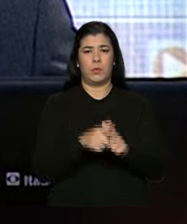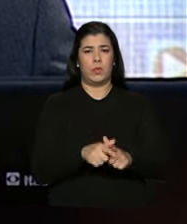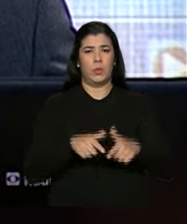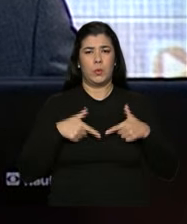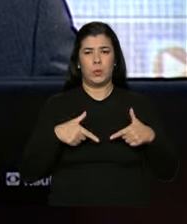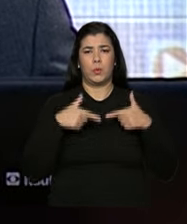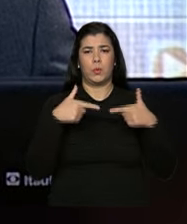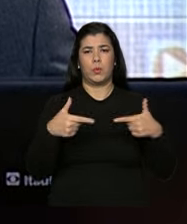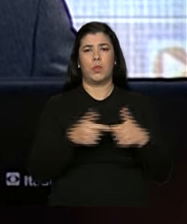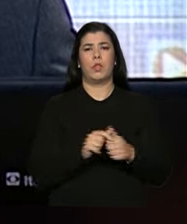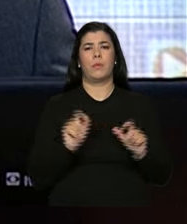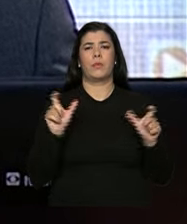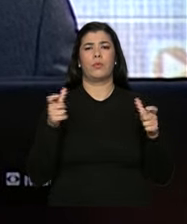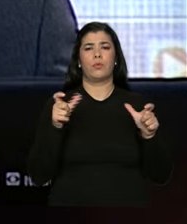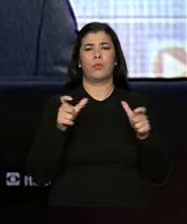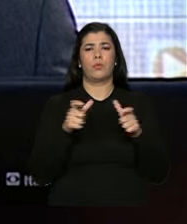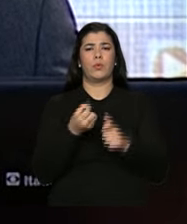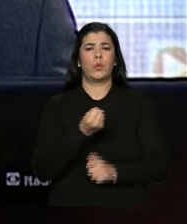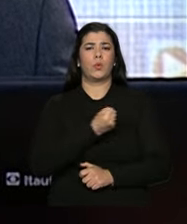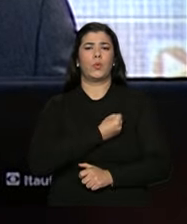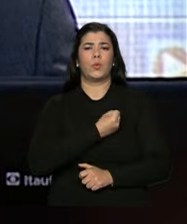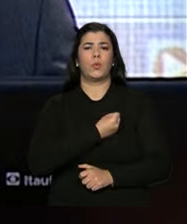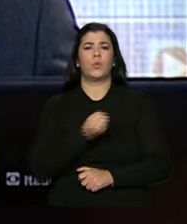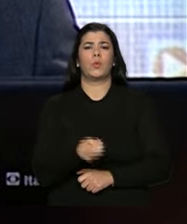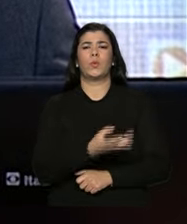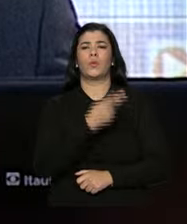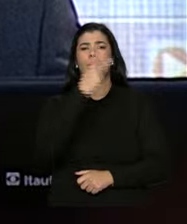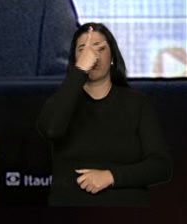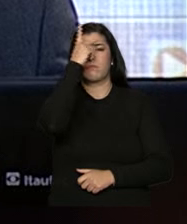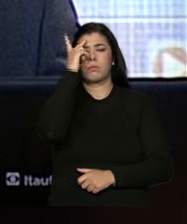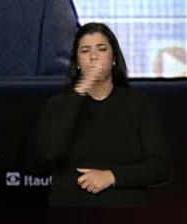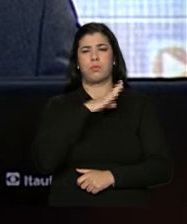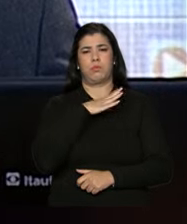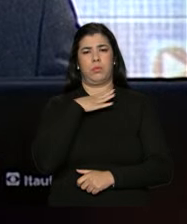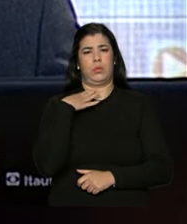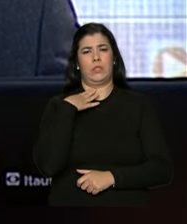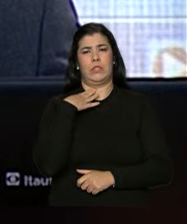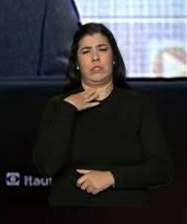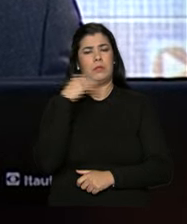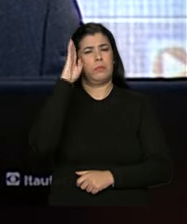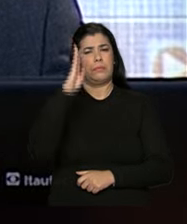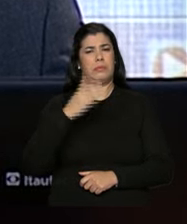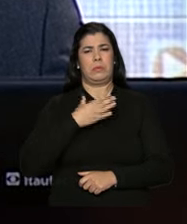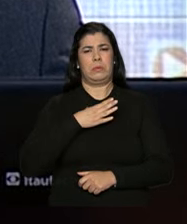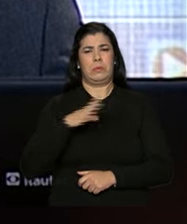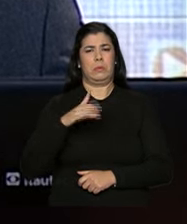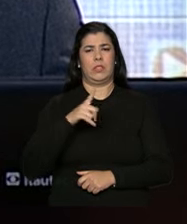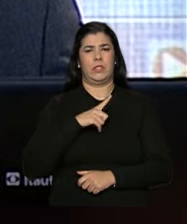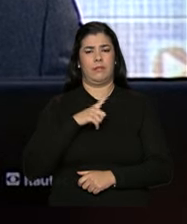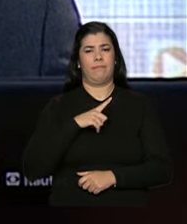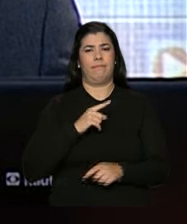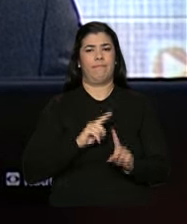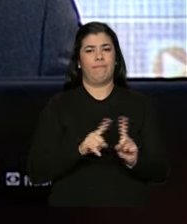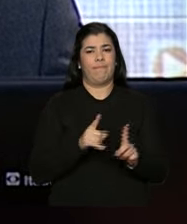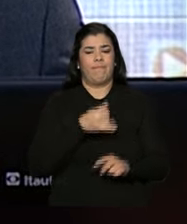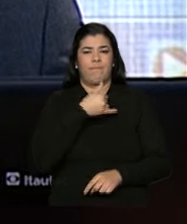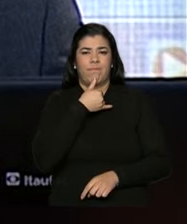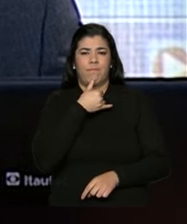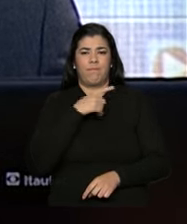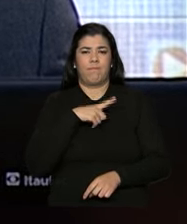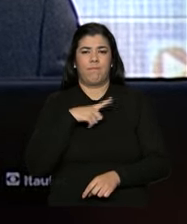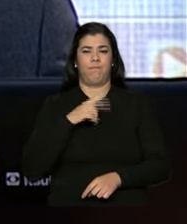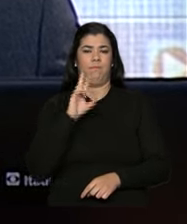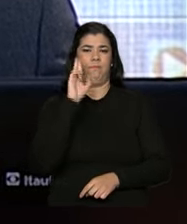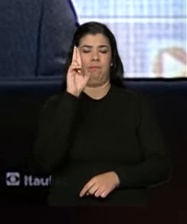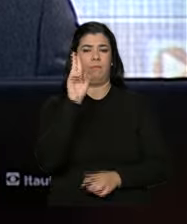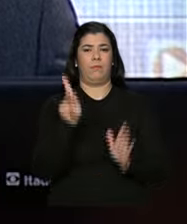desses números que o Brasil não se orgulha nem um pouco de ter. E também recentemente tem sido uma grande